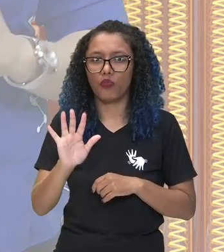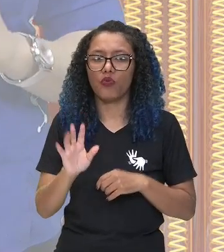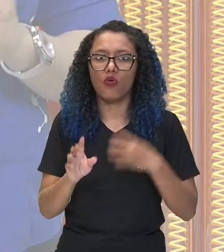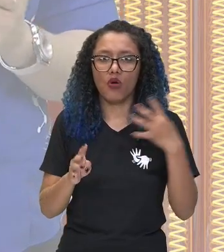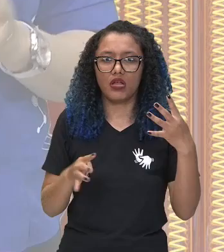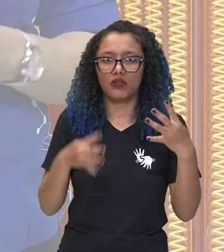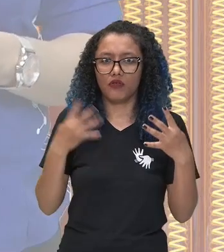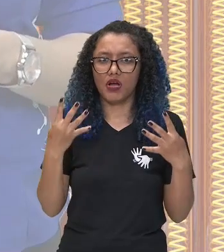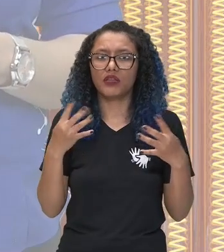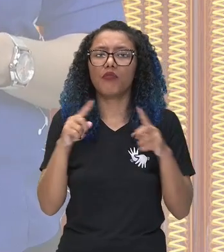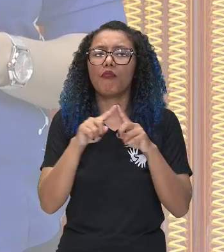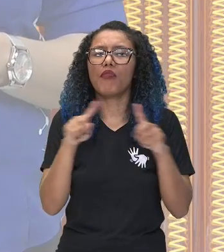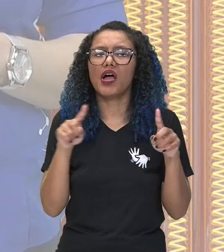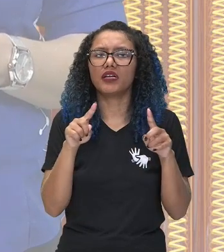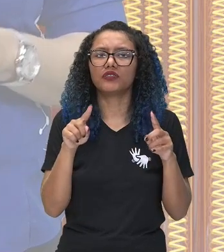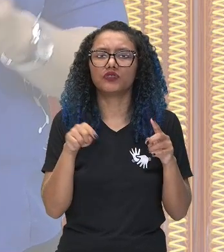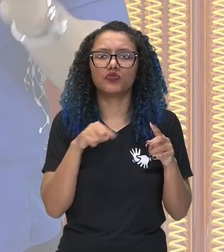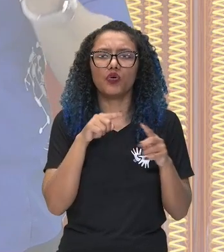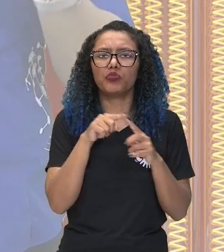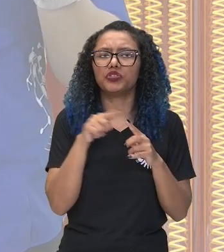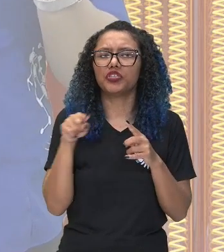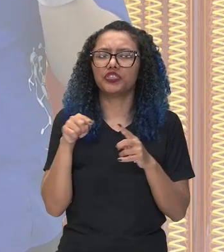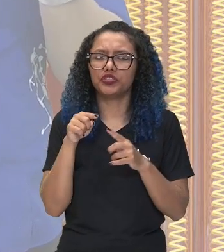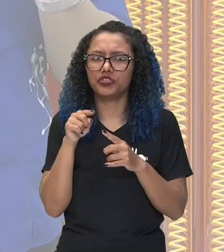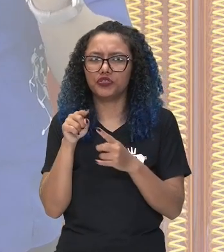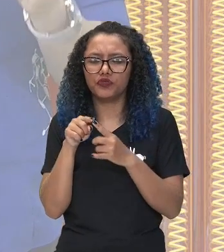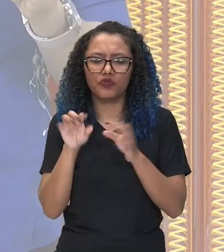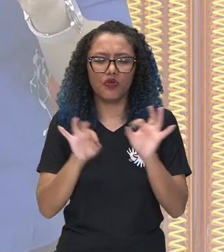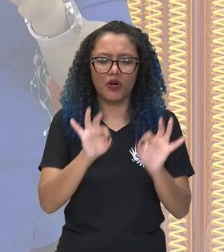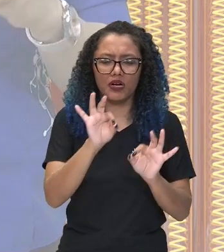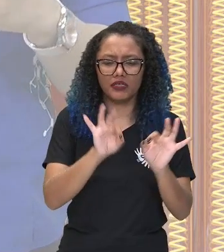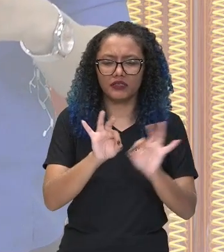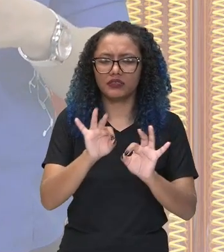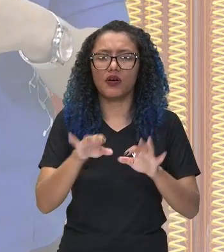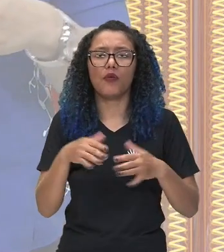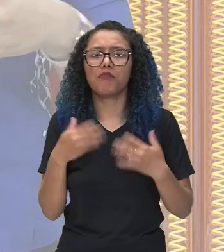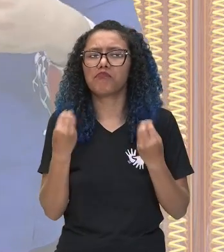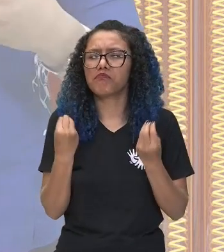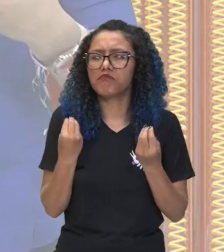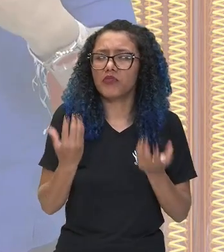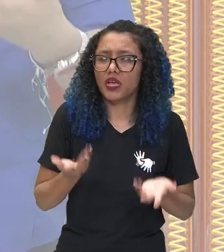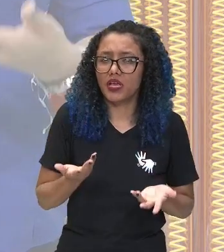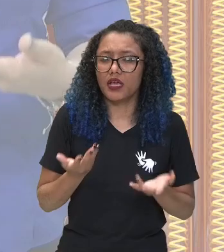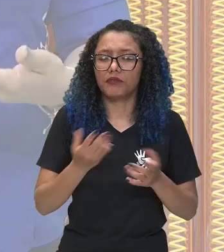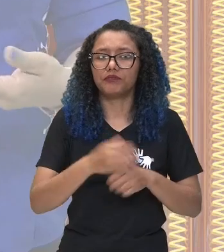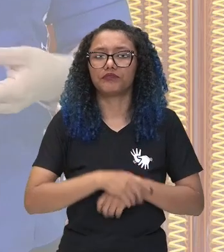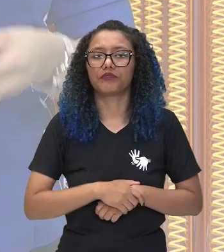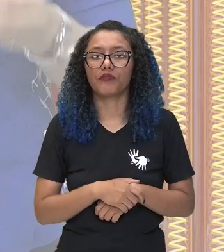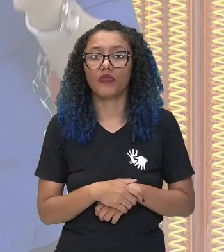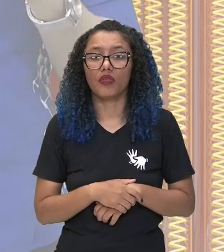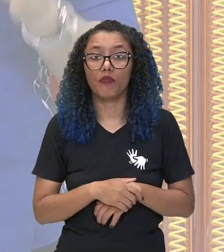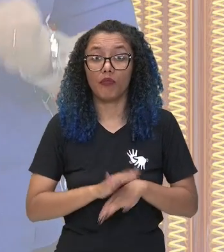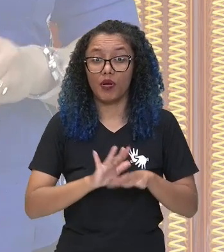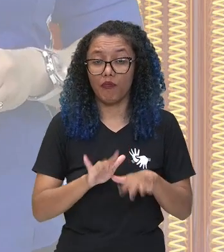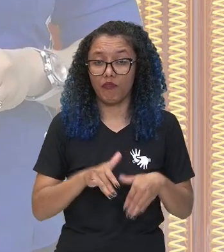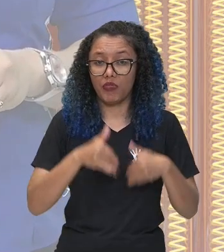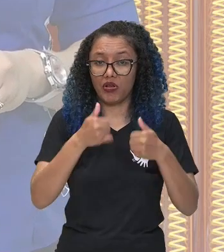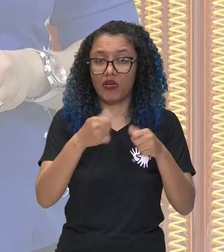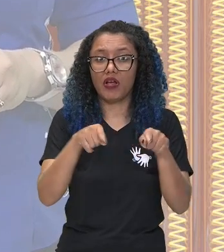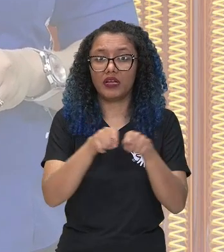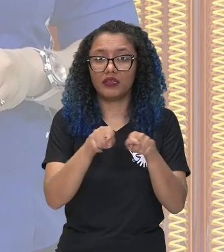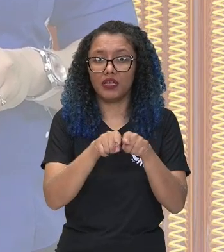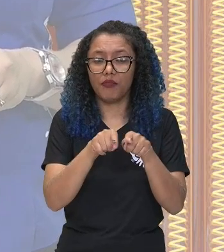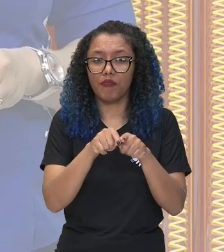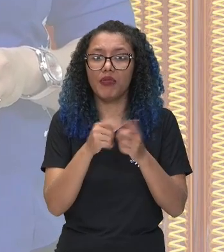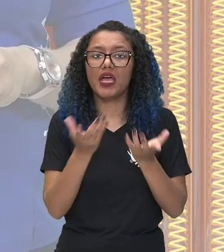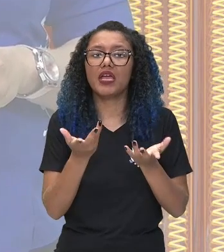qual é a função dessa divisão? Para poder melhorar e também favorecer a